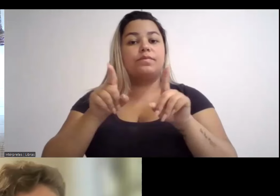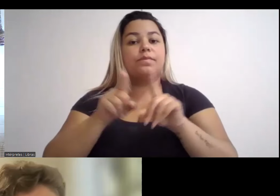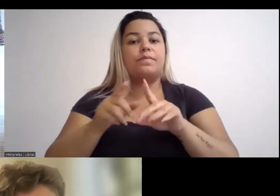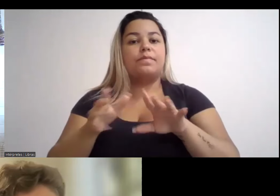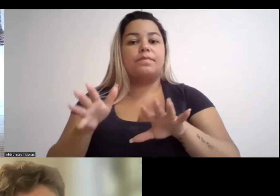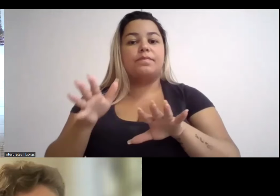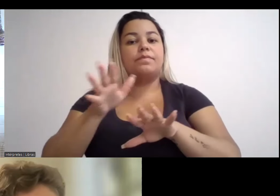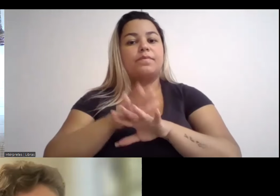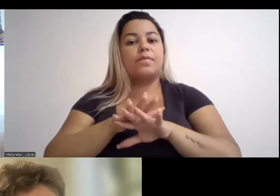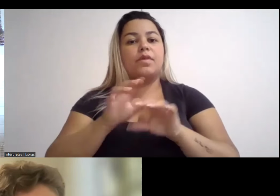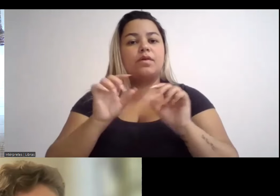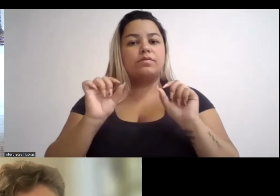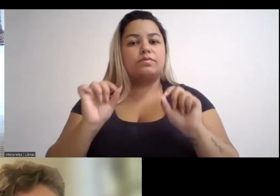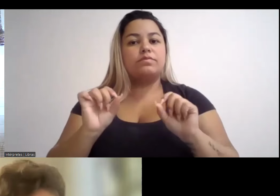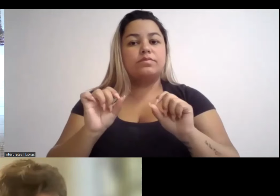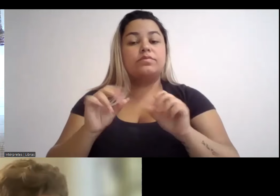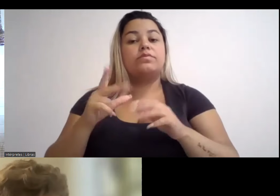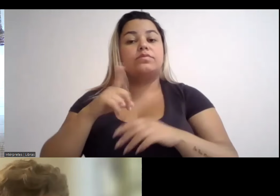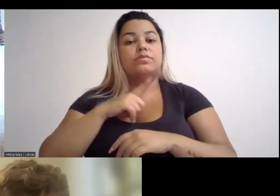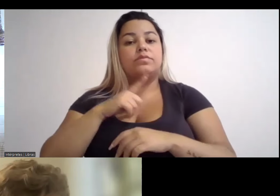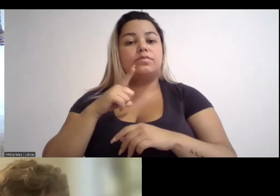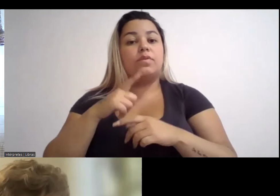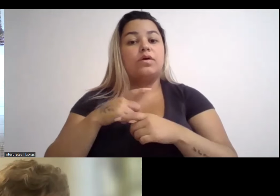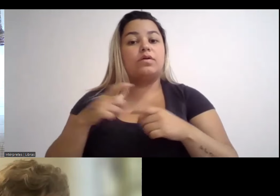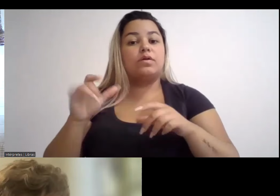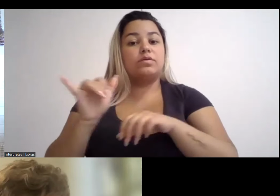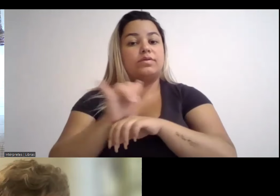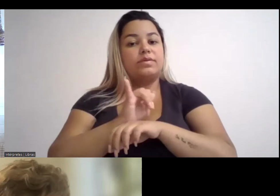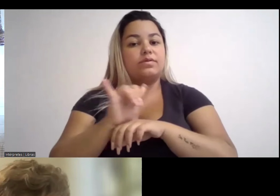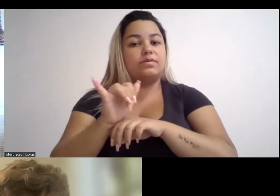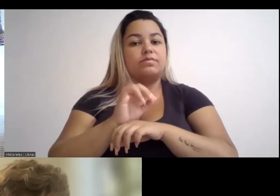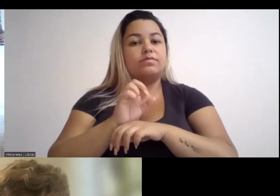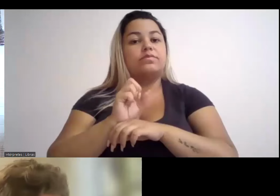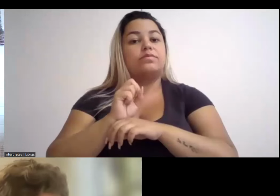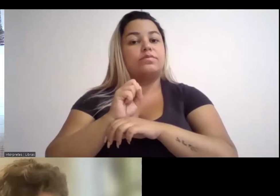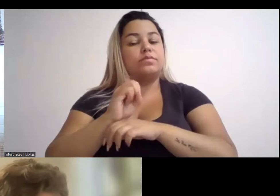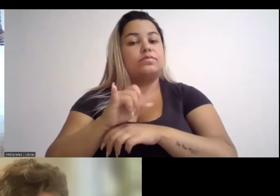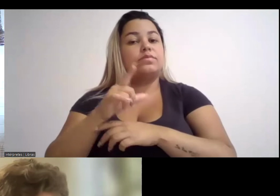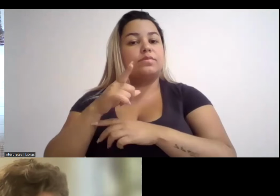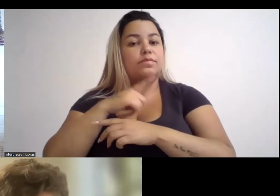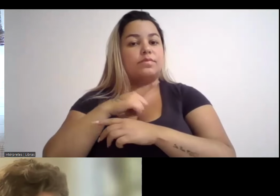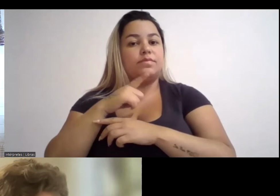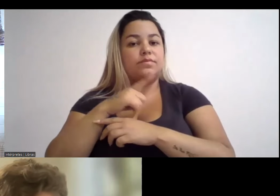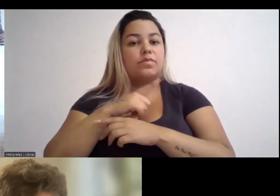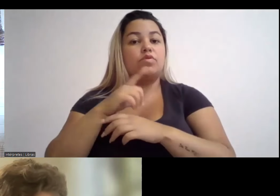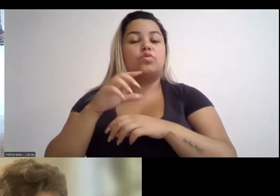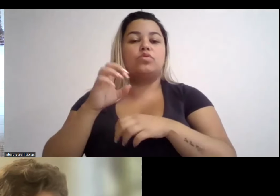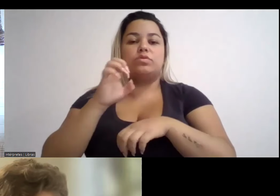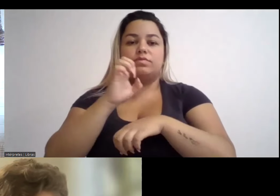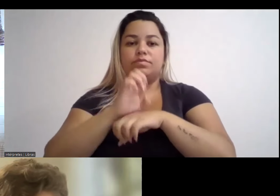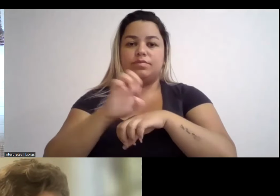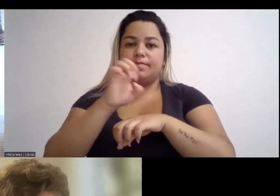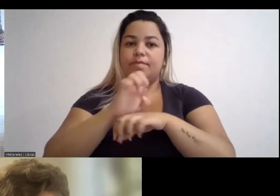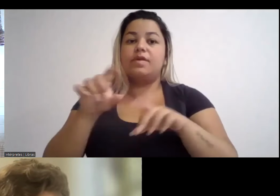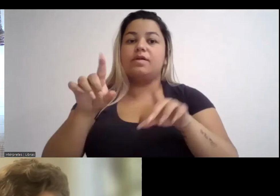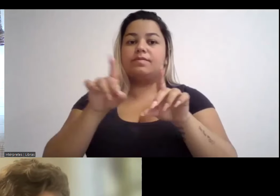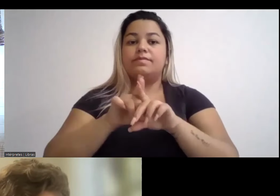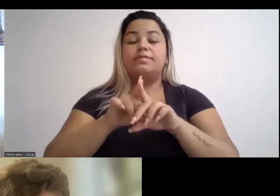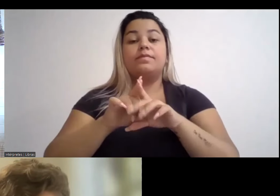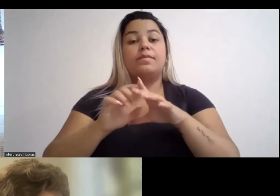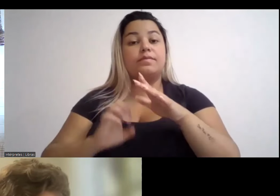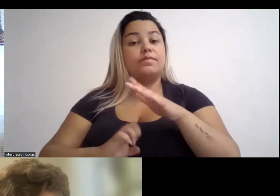produtiva somente ganhará uma dimensão estratégica se for oriunda de um Estado capaz de empreender, repito,